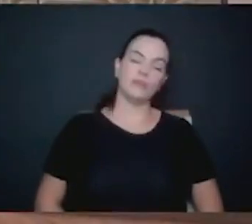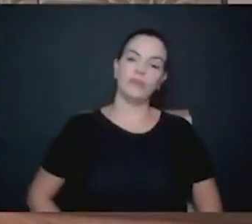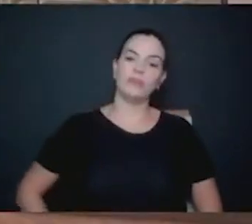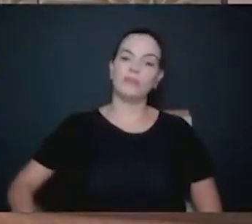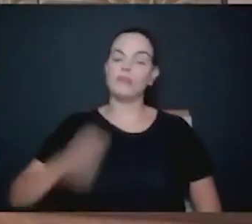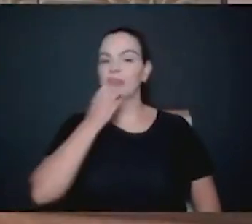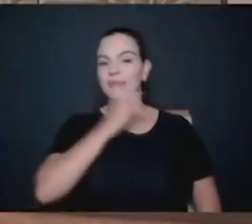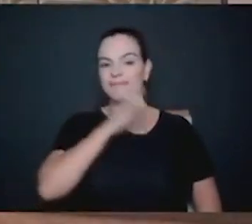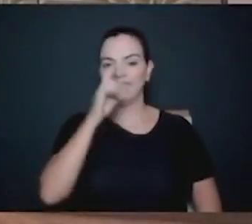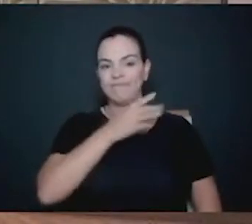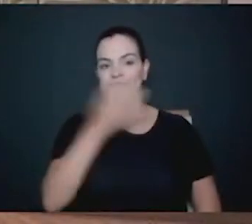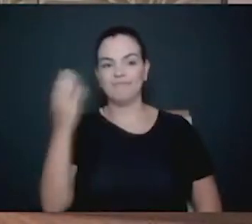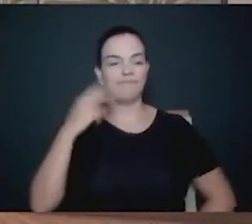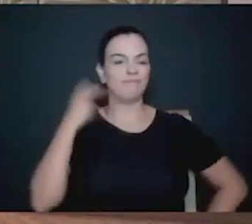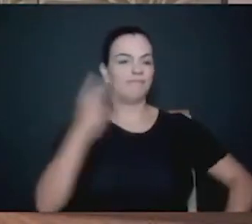dia, vereadores.